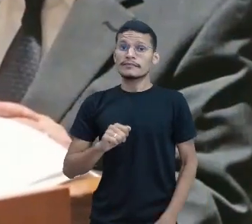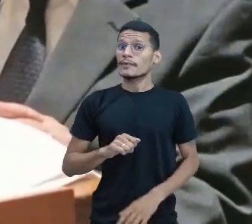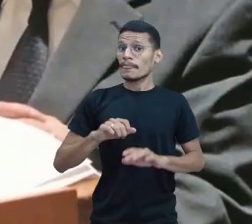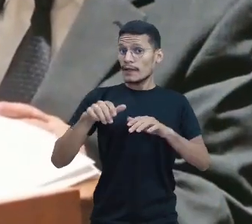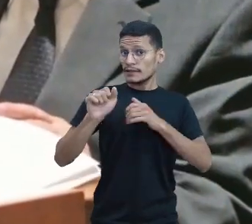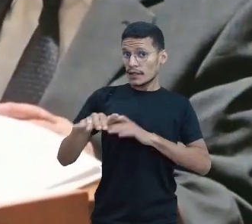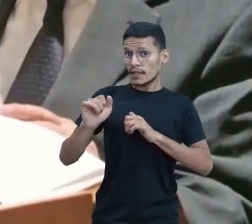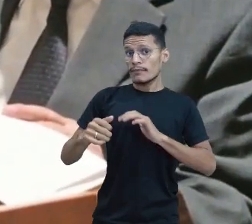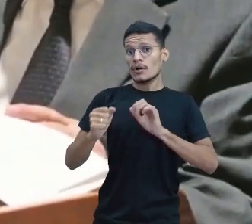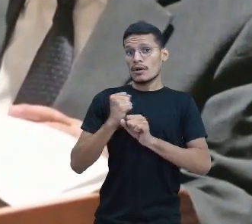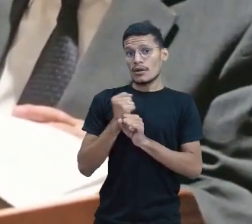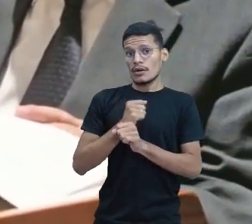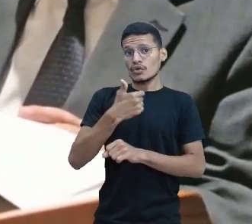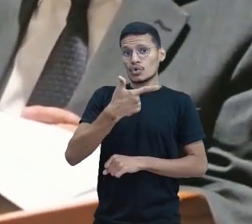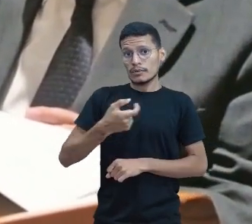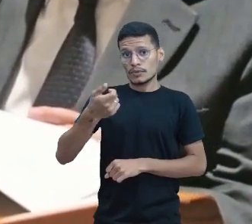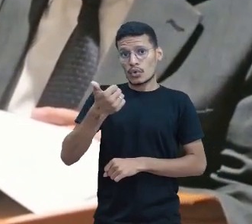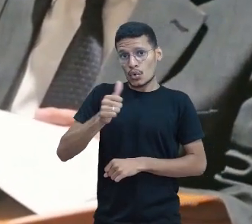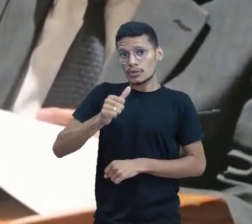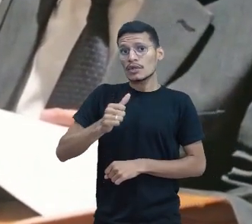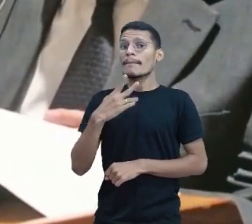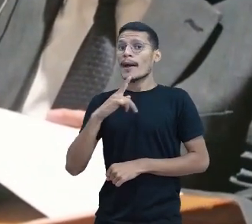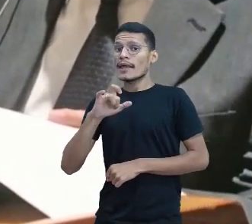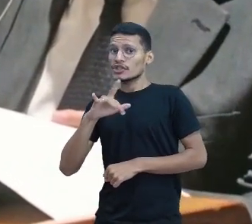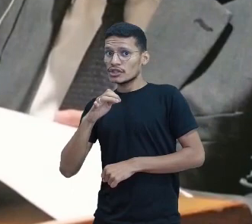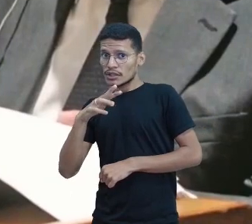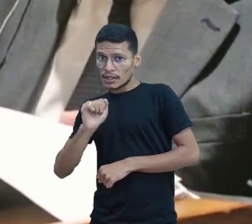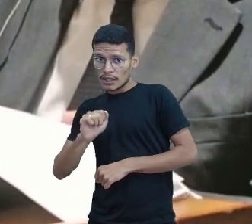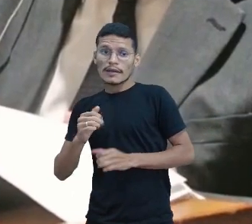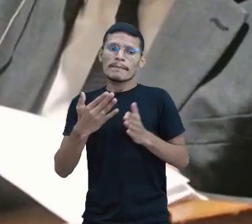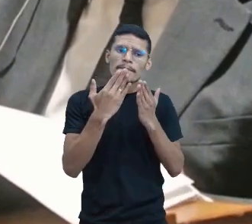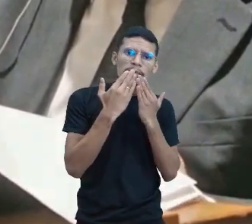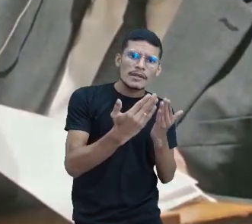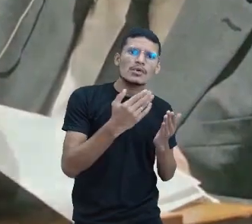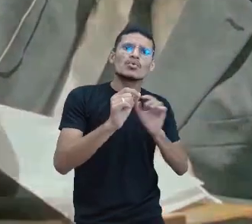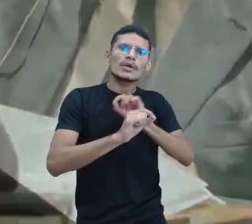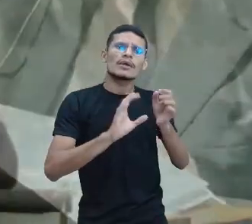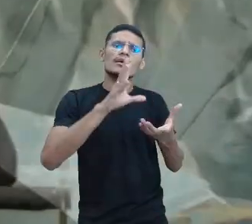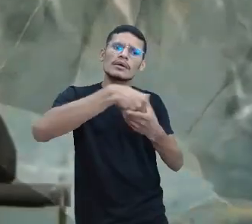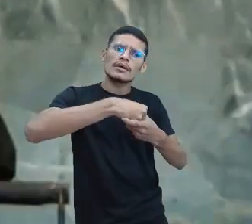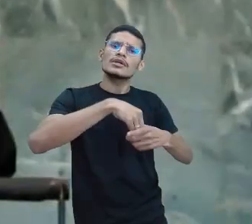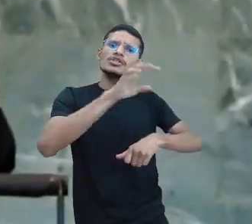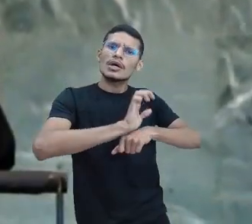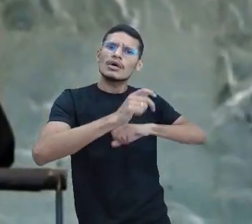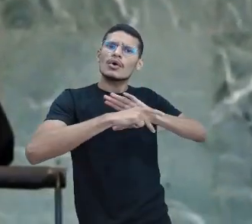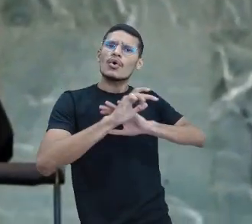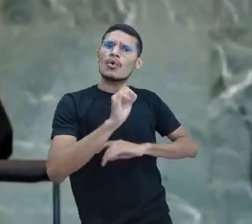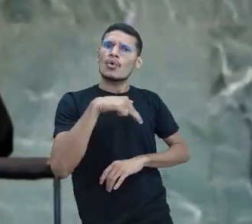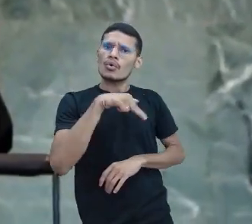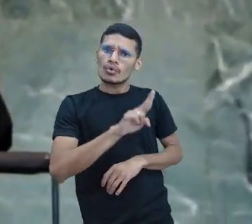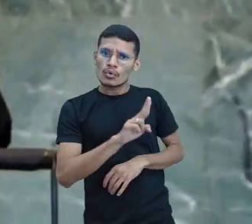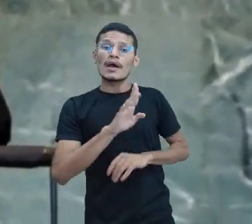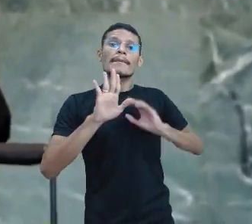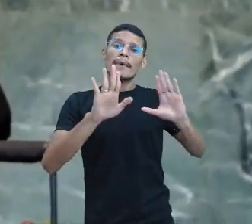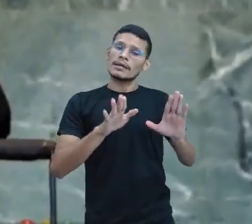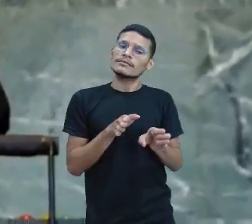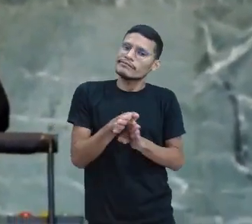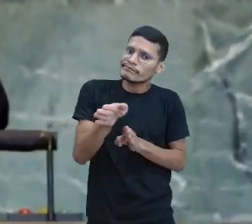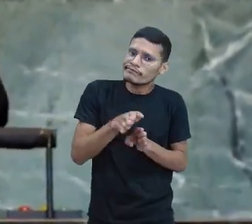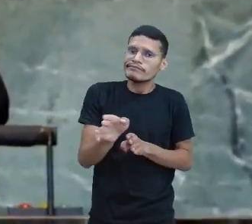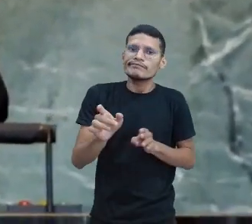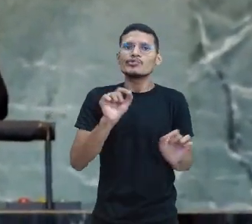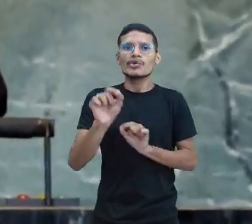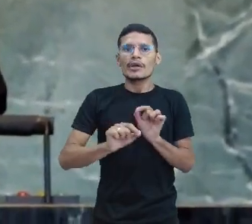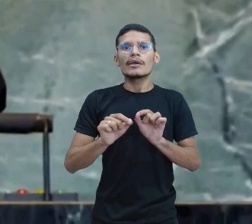de 2011, a Palestina fez um pedido para se tornar um Estado-membro da ONU. Enquanto a recomendação do Conselho de Segurança exigida